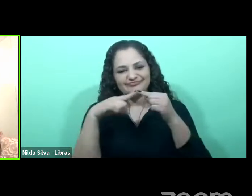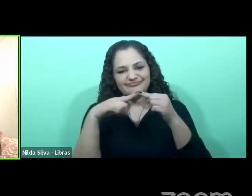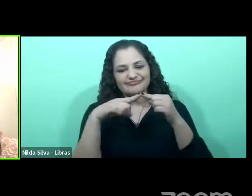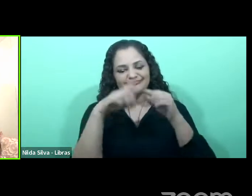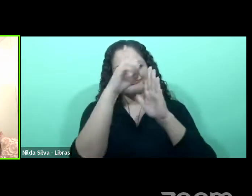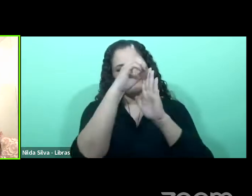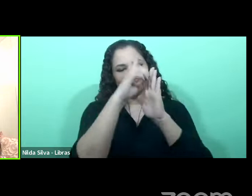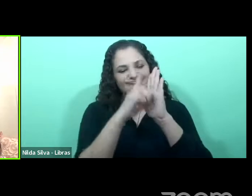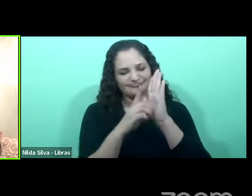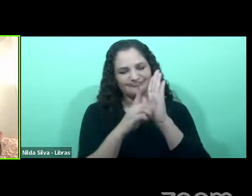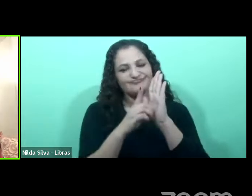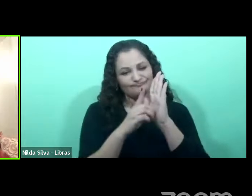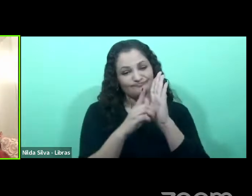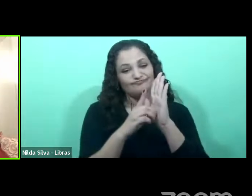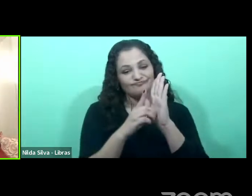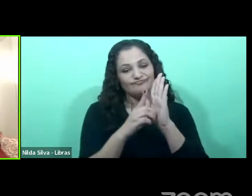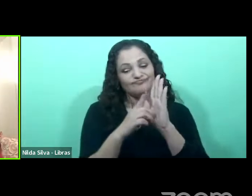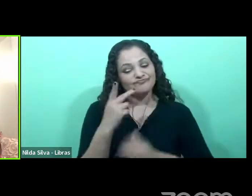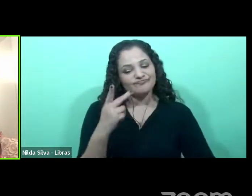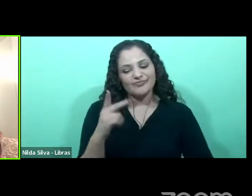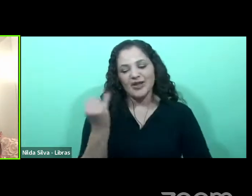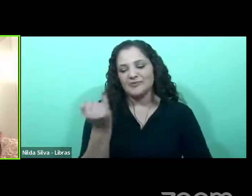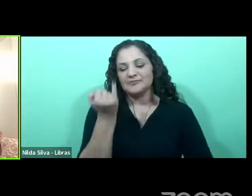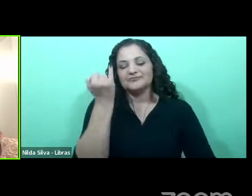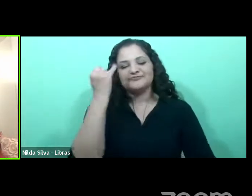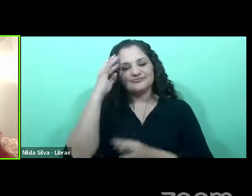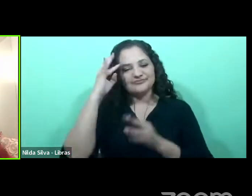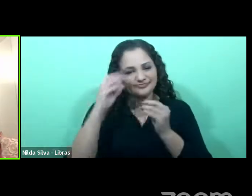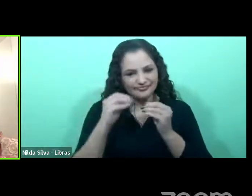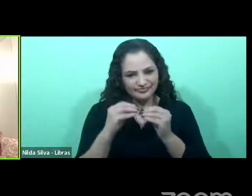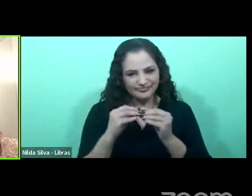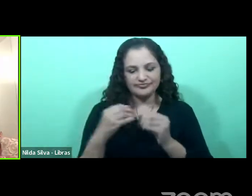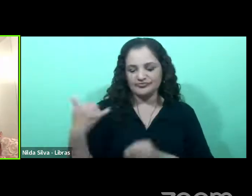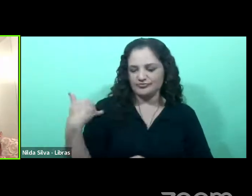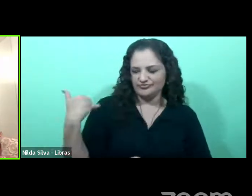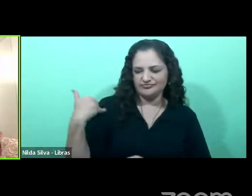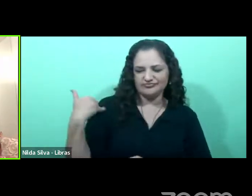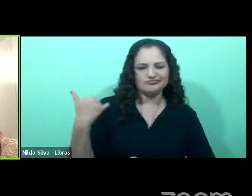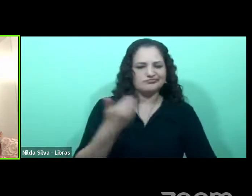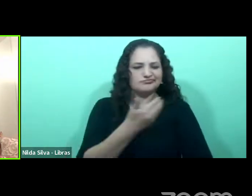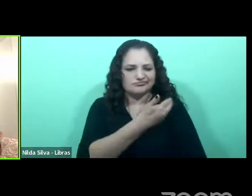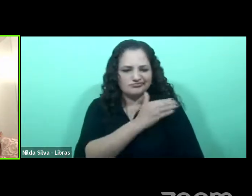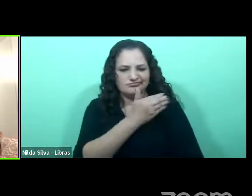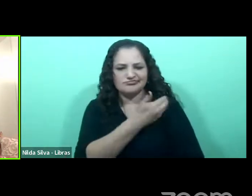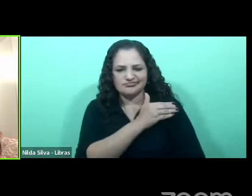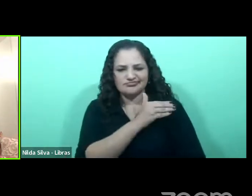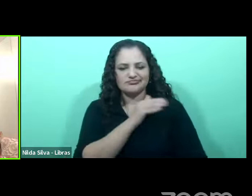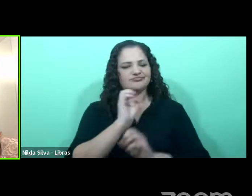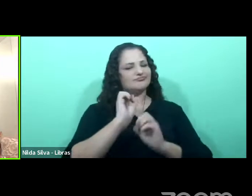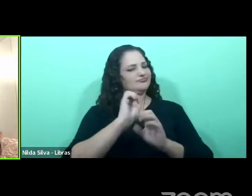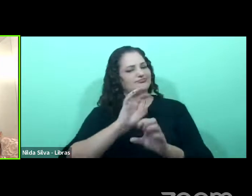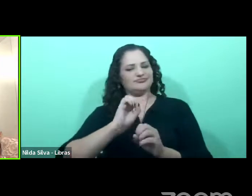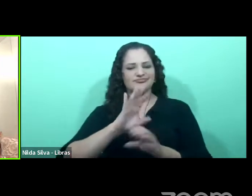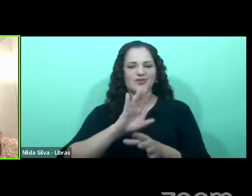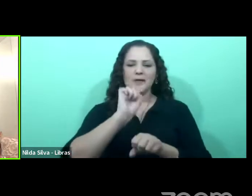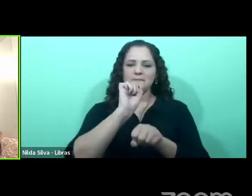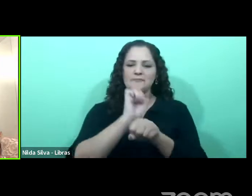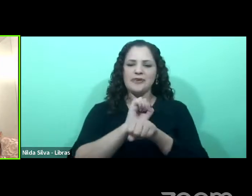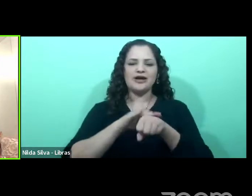colocar isso, né? Então, o idadismo, né, na educação ainda é algo que a gente vai conversar muito. E o nosso